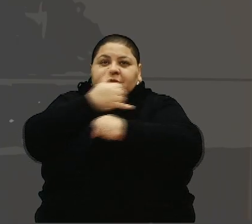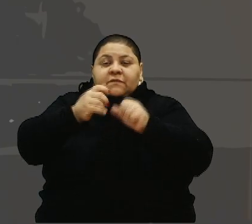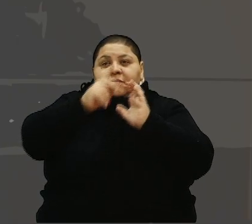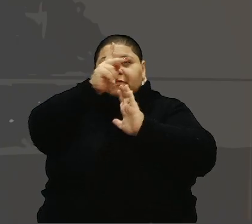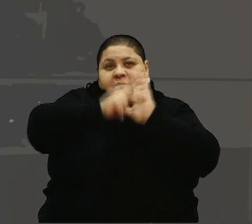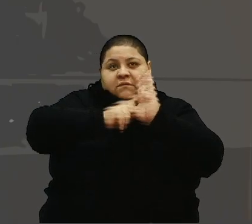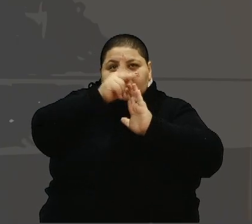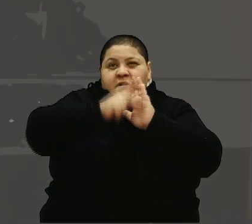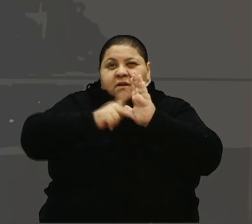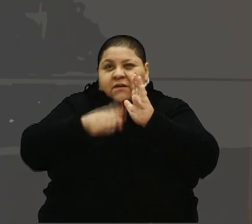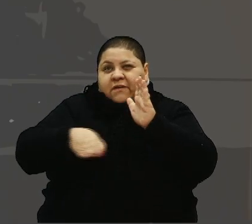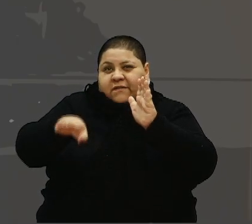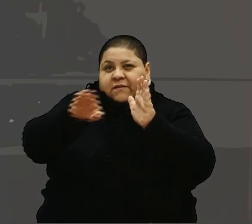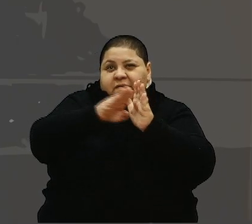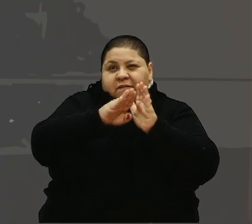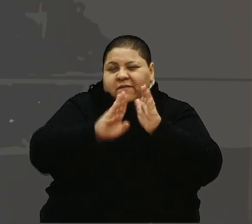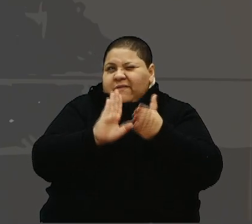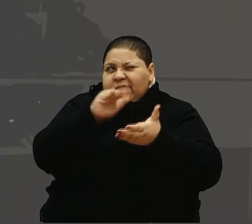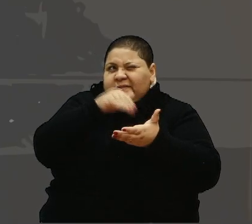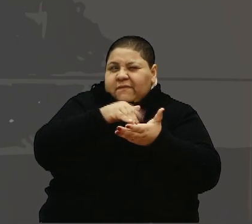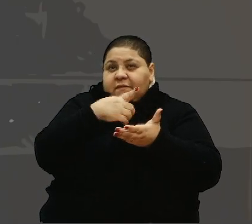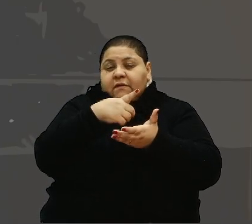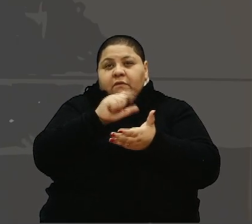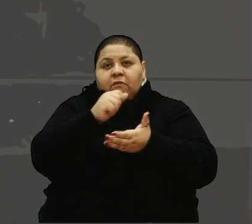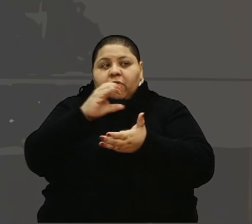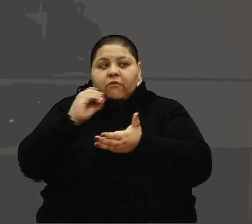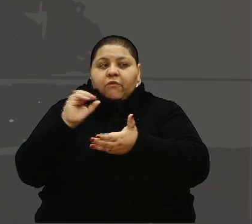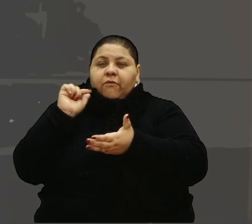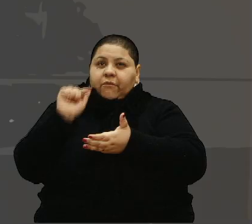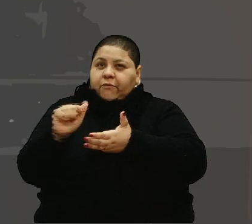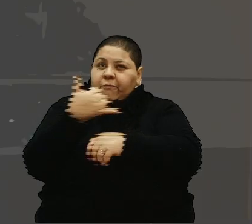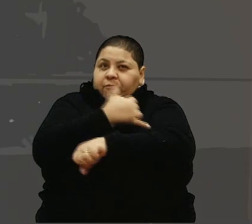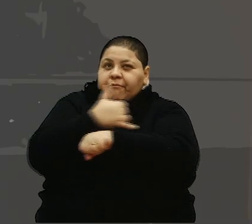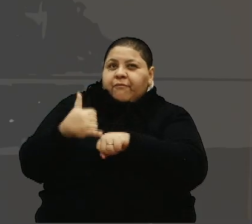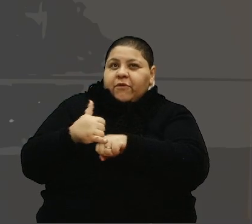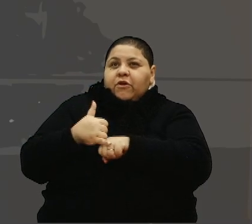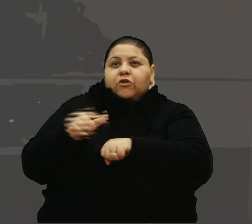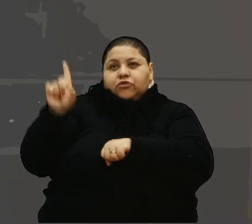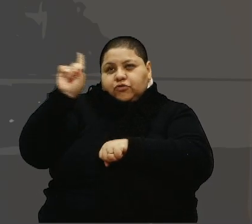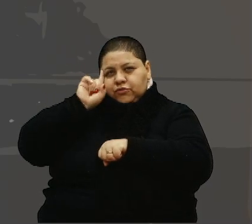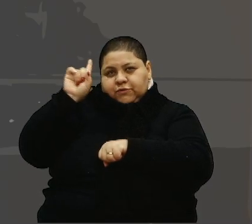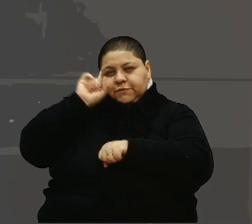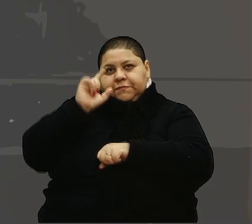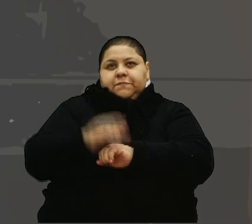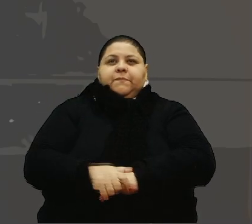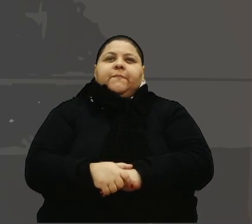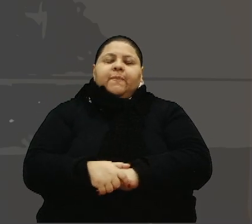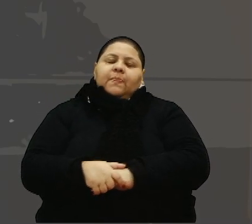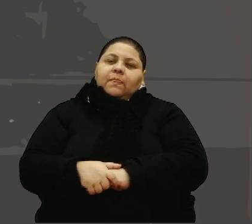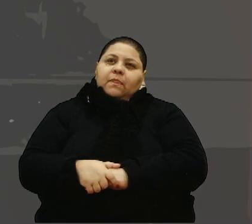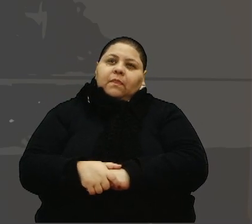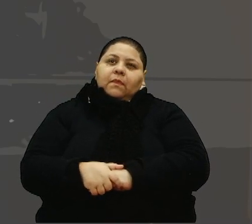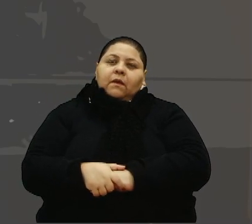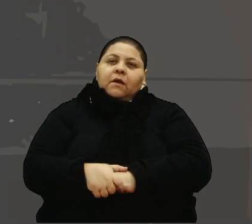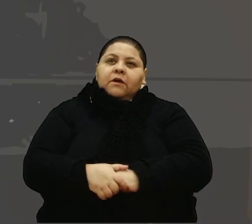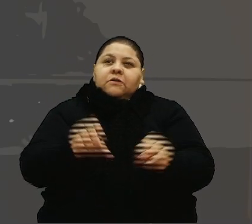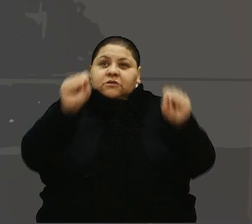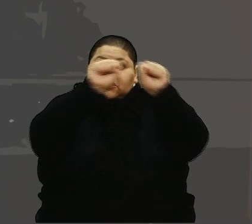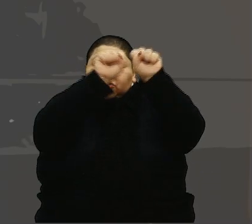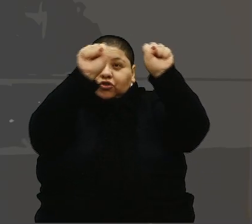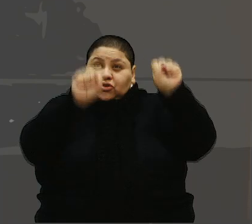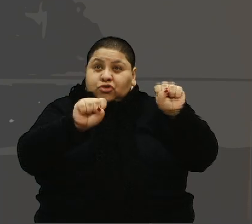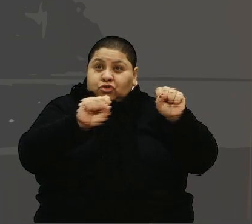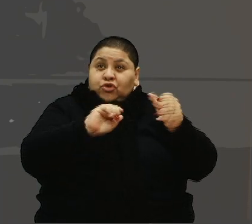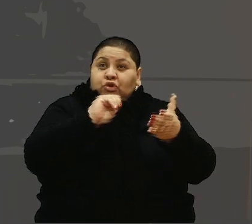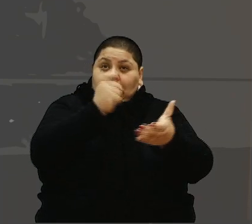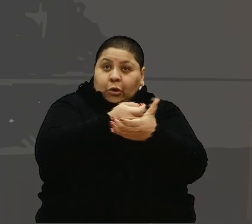deles é chegar a, no mínimo, 180 mil passageiros diários. O sistema de cobrança